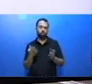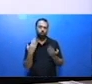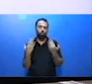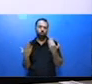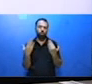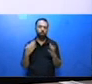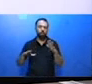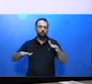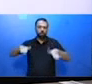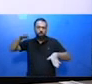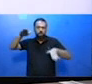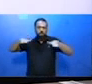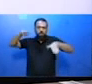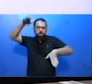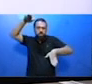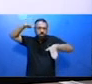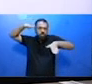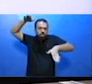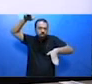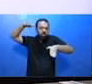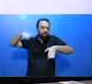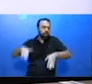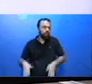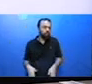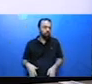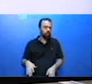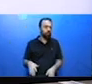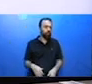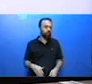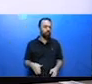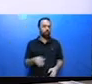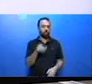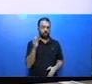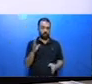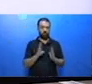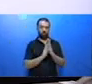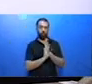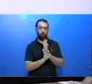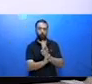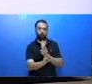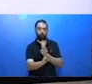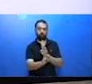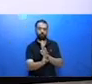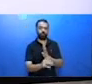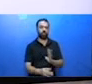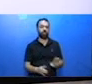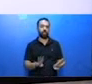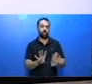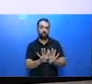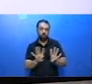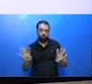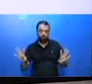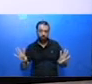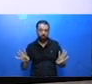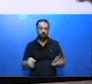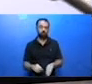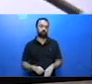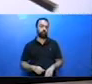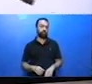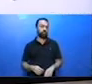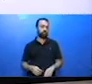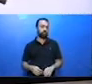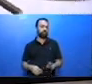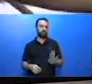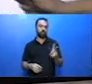os tamanhos. Então, aqui, nós formamos uma fila. Eu vou até usar a minha régua. Nós